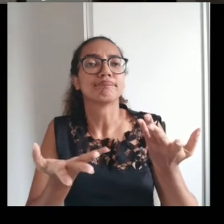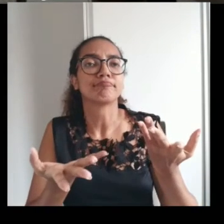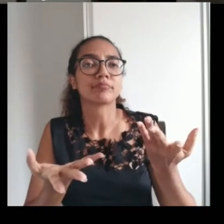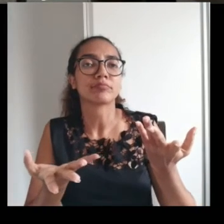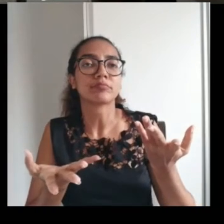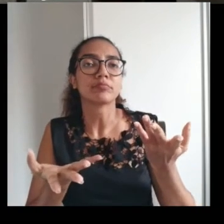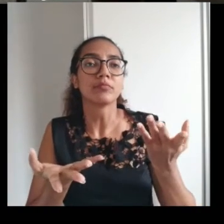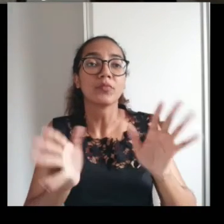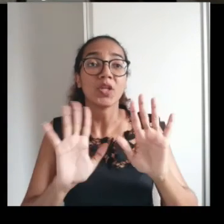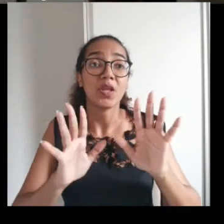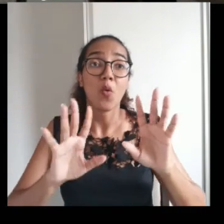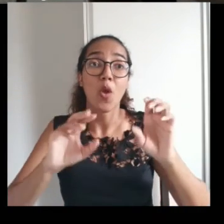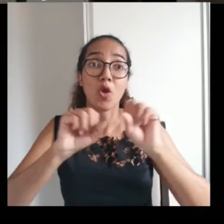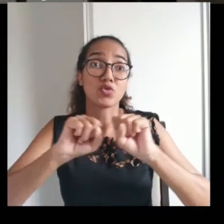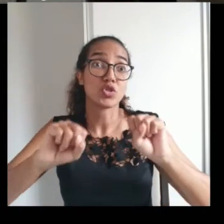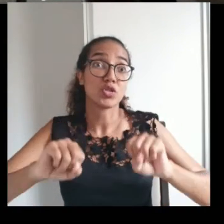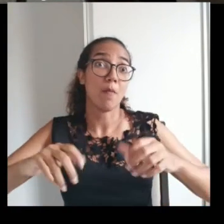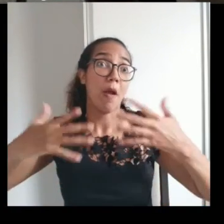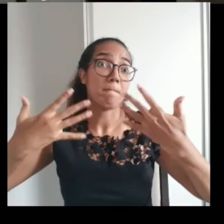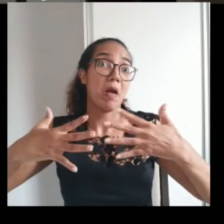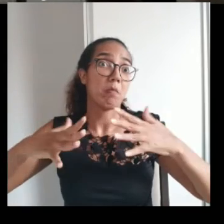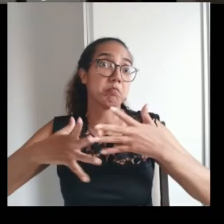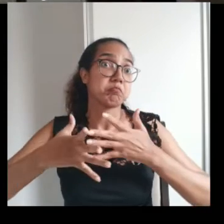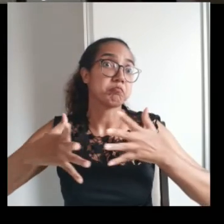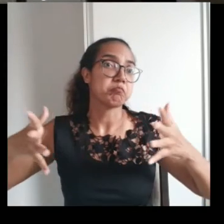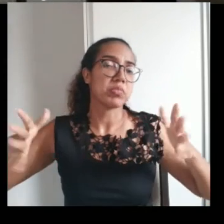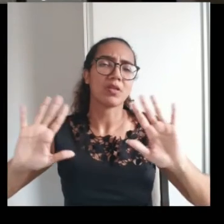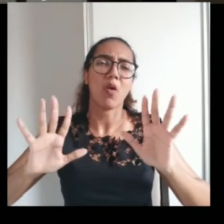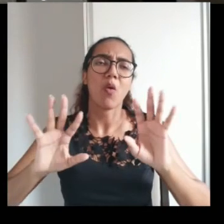né? Então, ela é suficiente, tá?